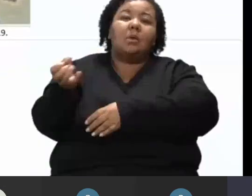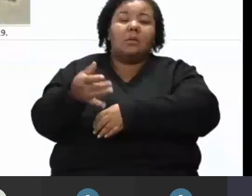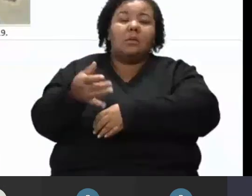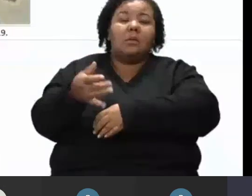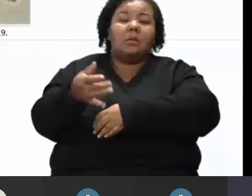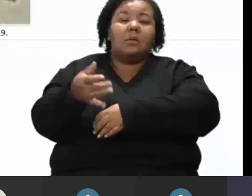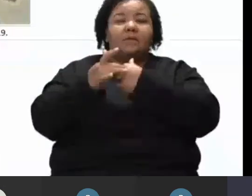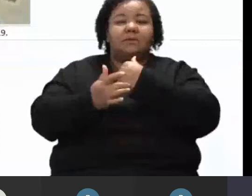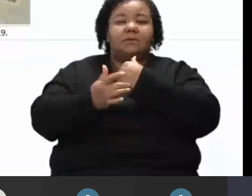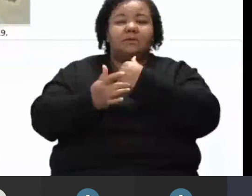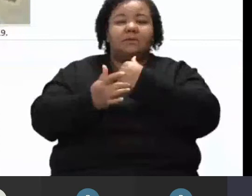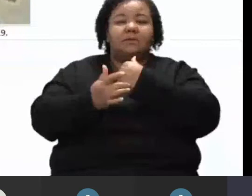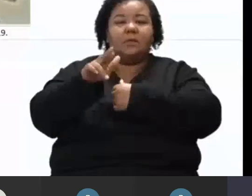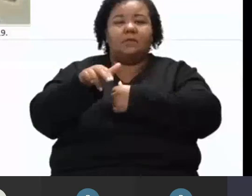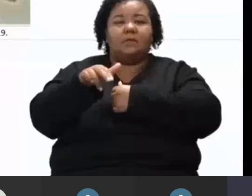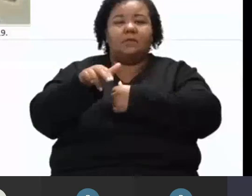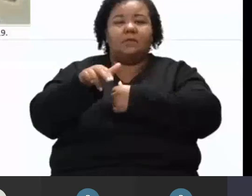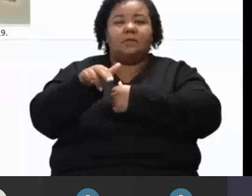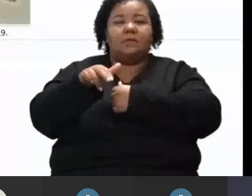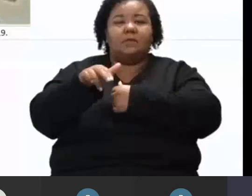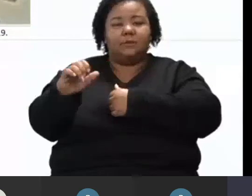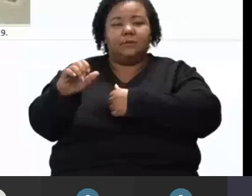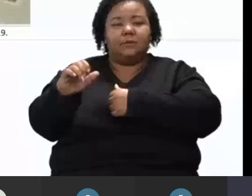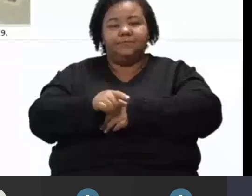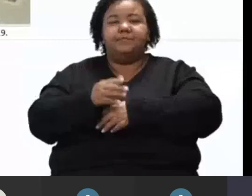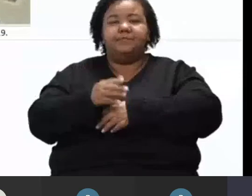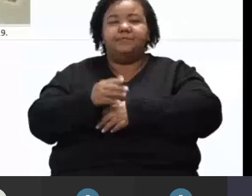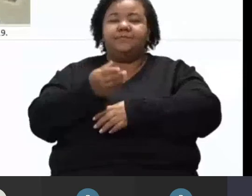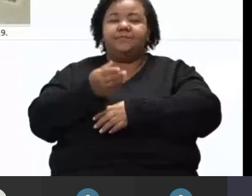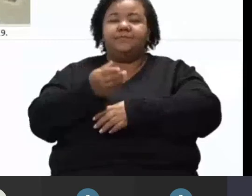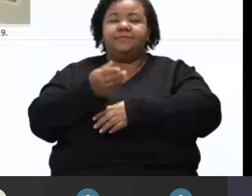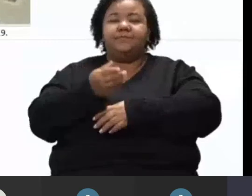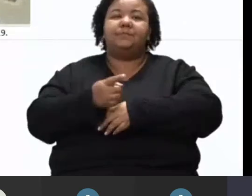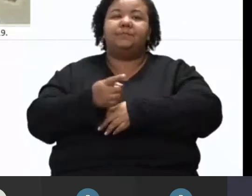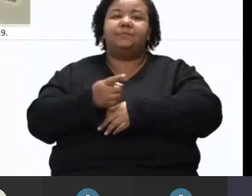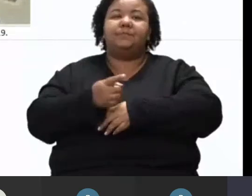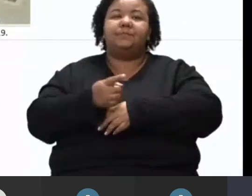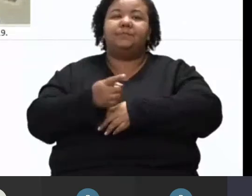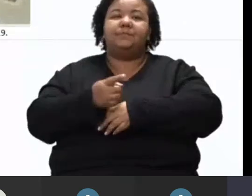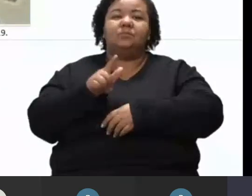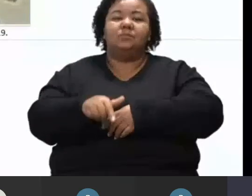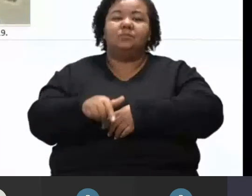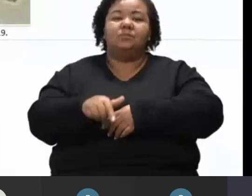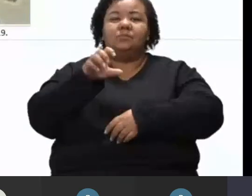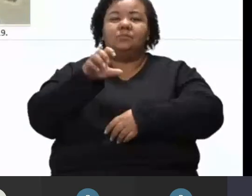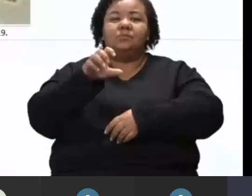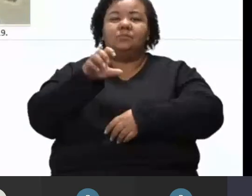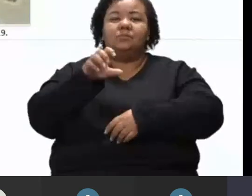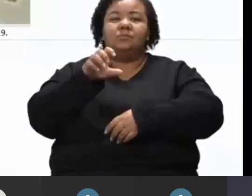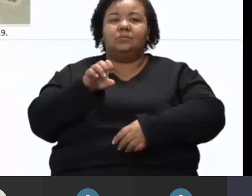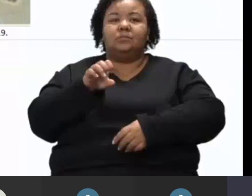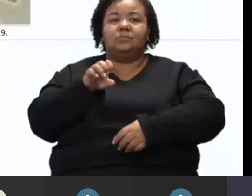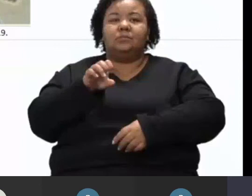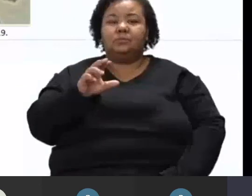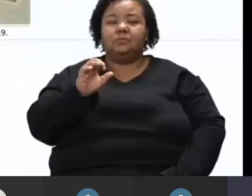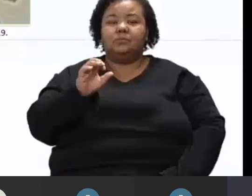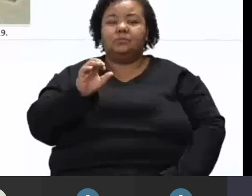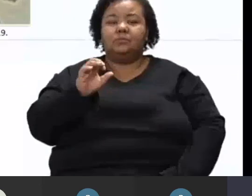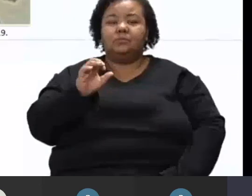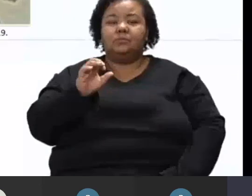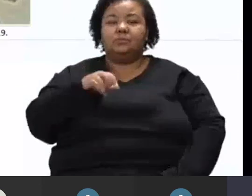fúngica, dão origem a um novo organismo. Então, aqui, basicamente, nós temos os esporangiosporos, e eles